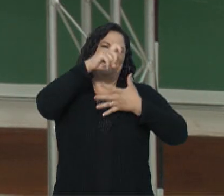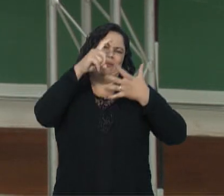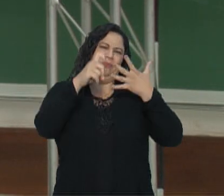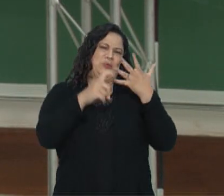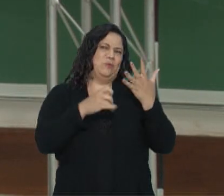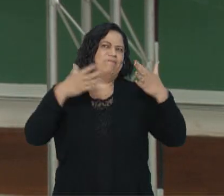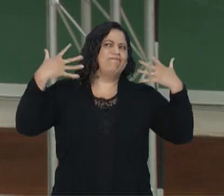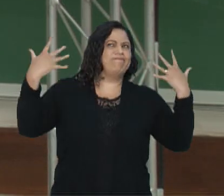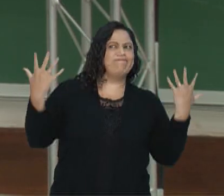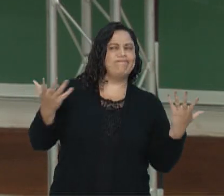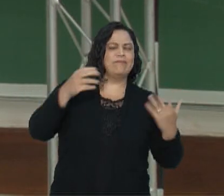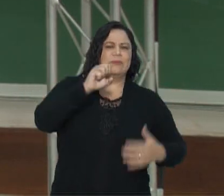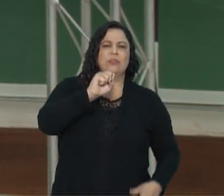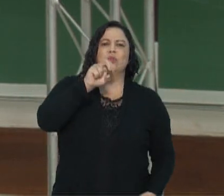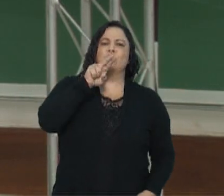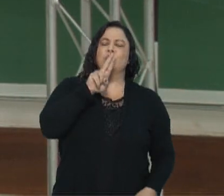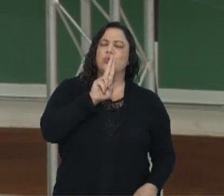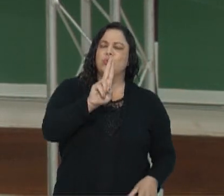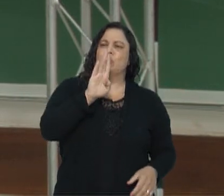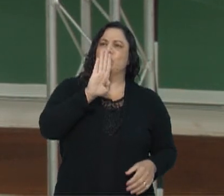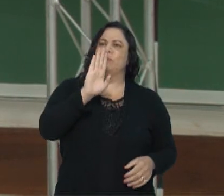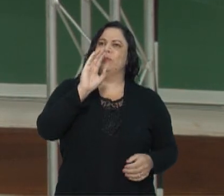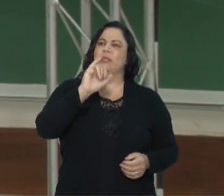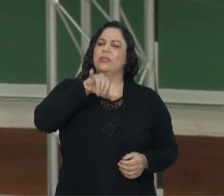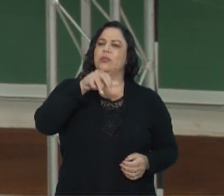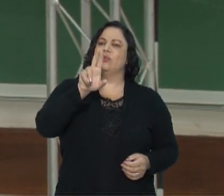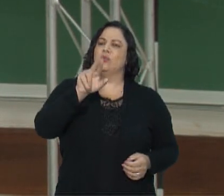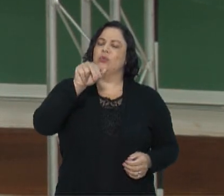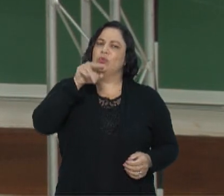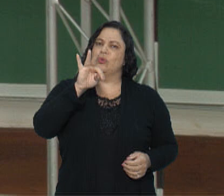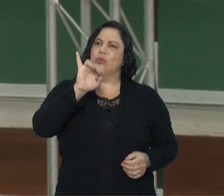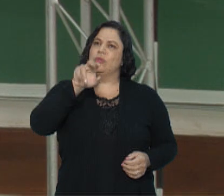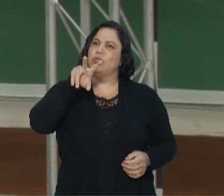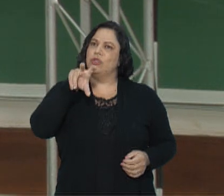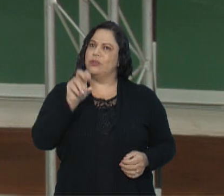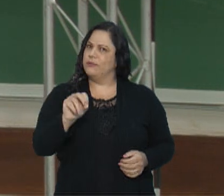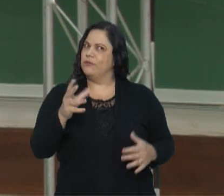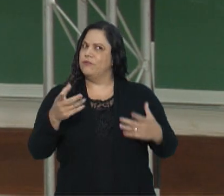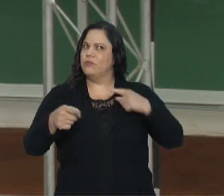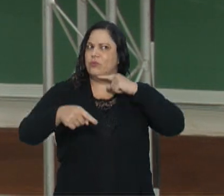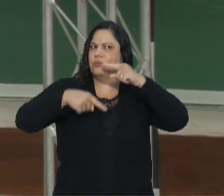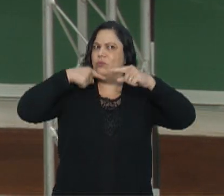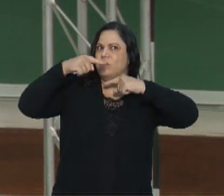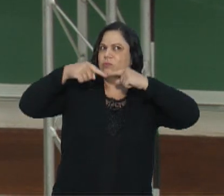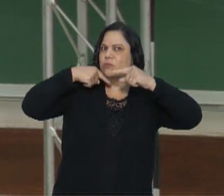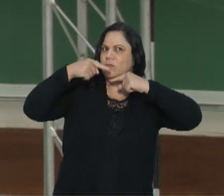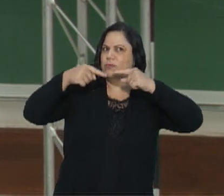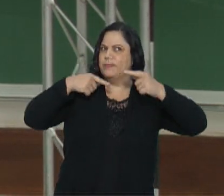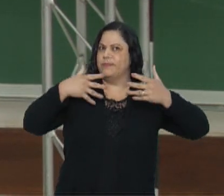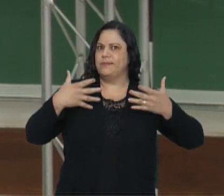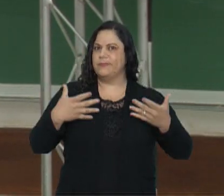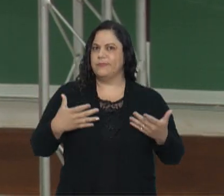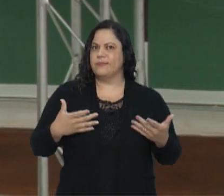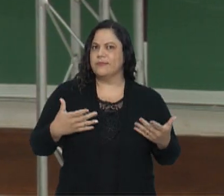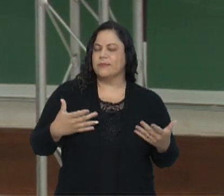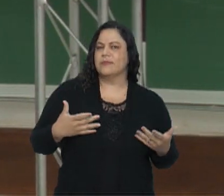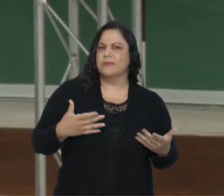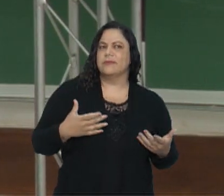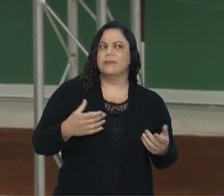coisa para ocorrer, né? Que expressa dúvida, incerteza, possibilidade. Trata-se